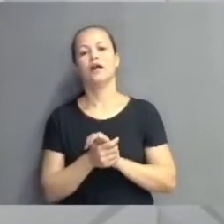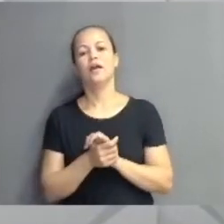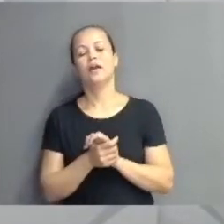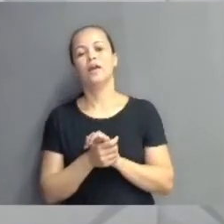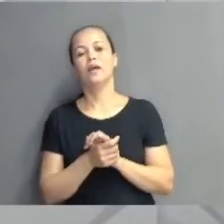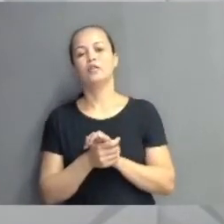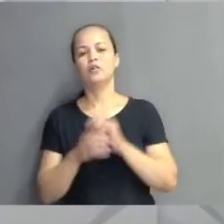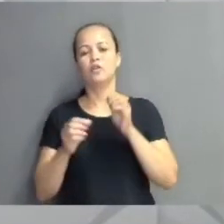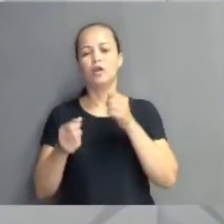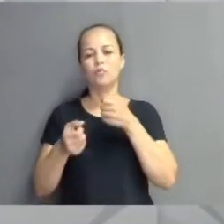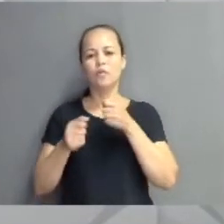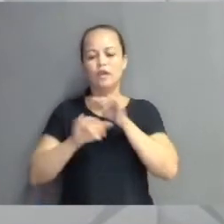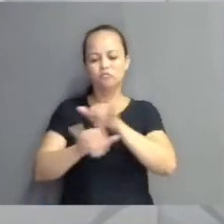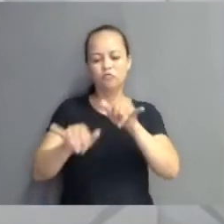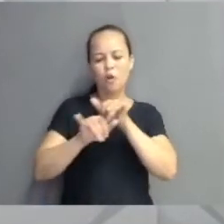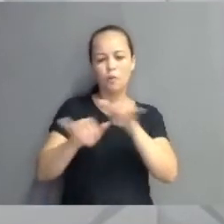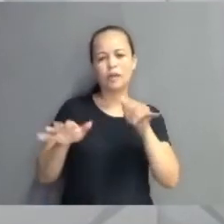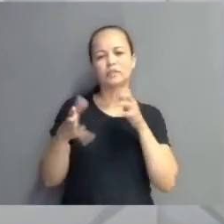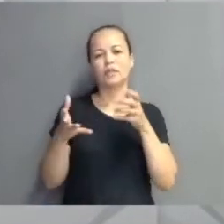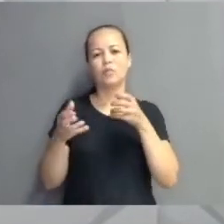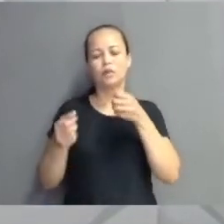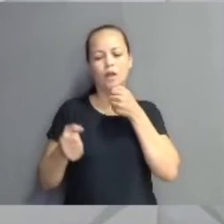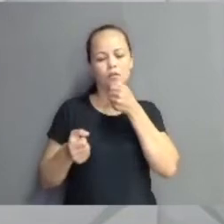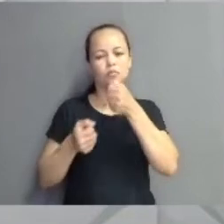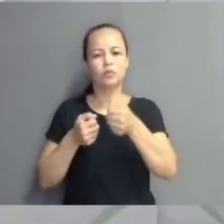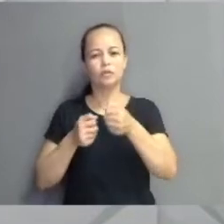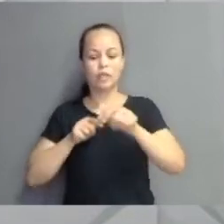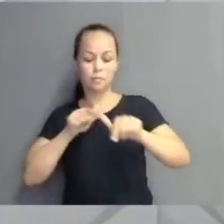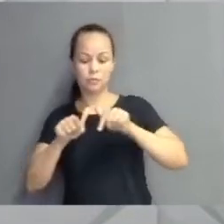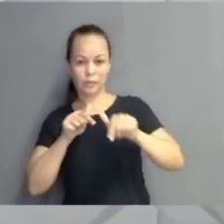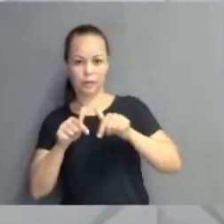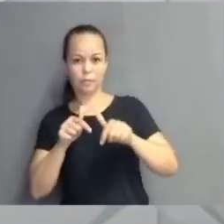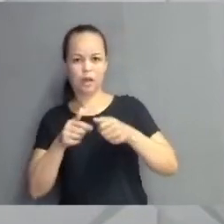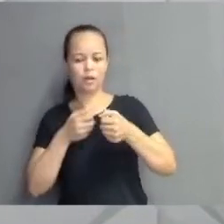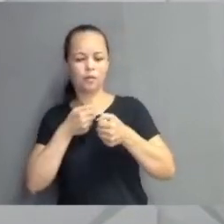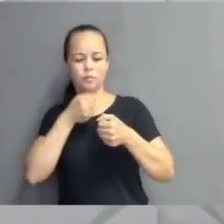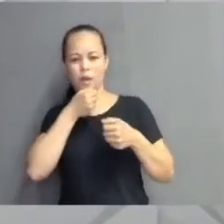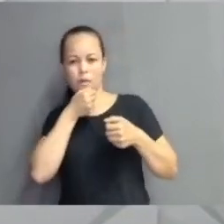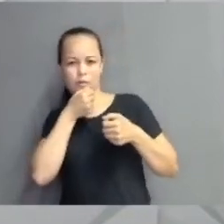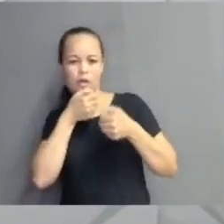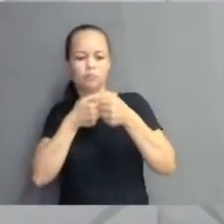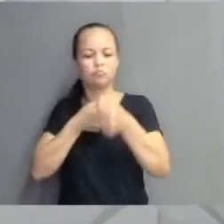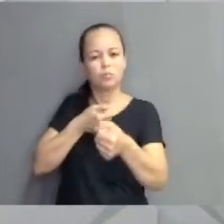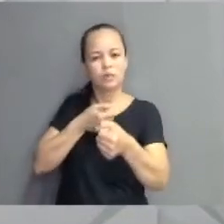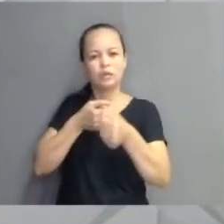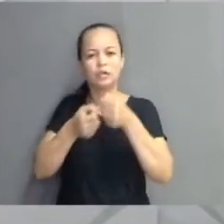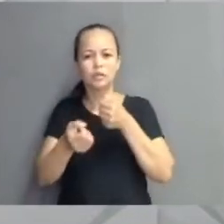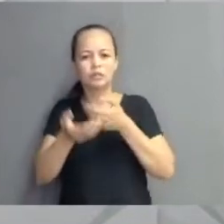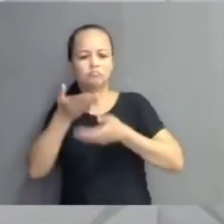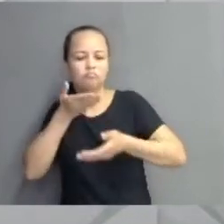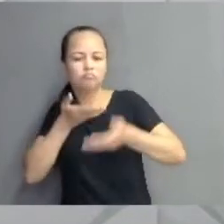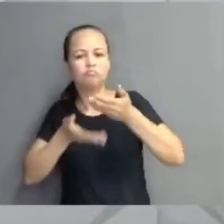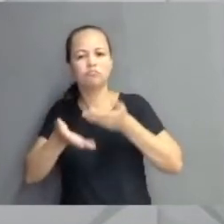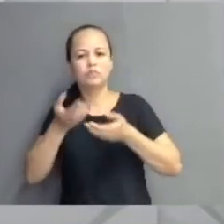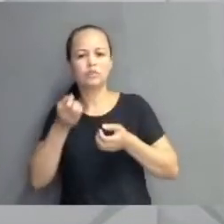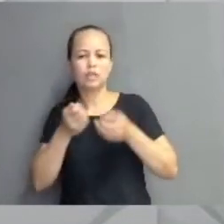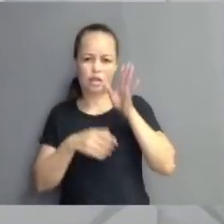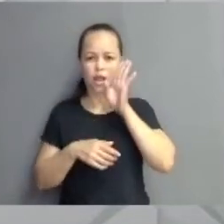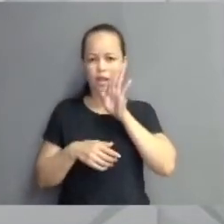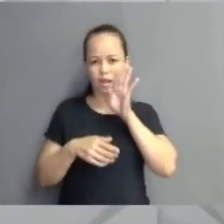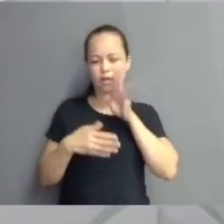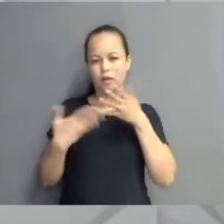alguma informação então eu vou entrevistar aquela pessoa e ela vai dar a sua opinião sobre determinado assunto isso é